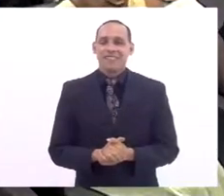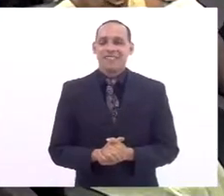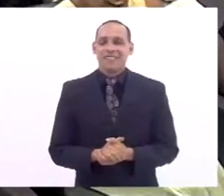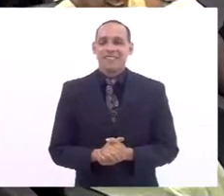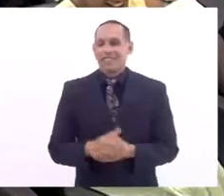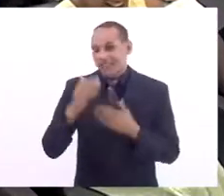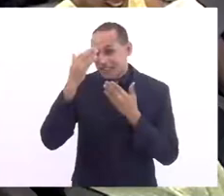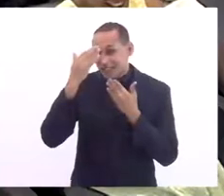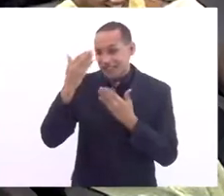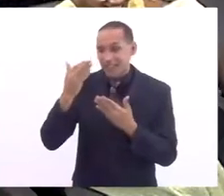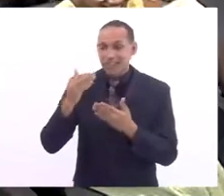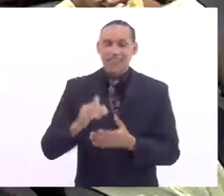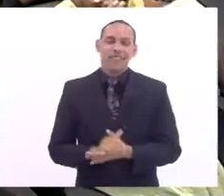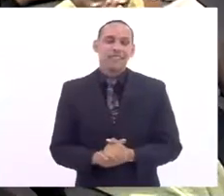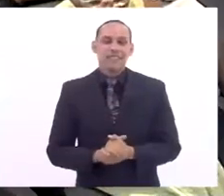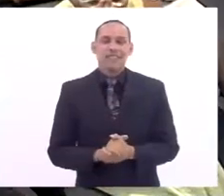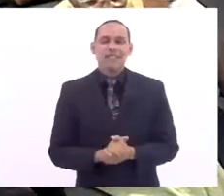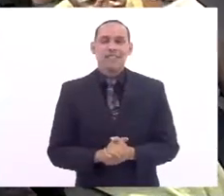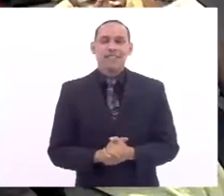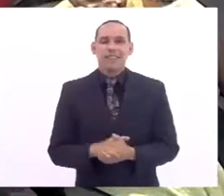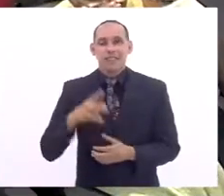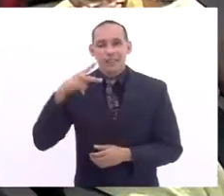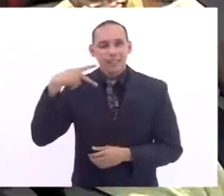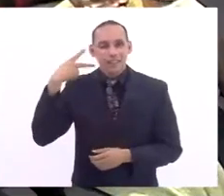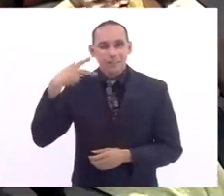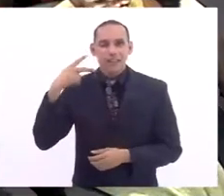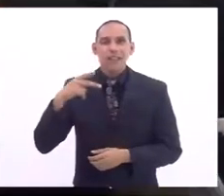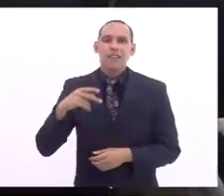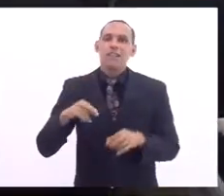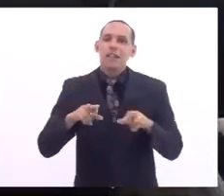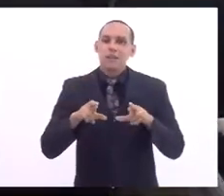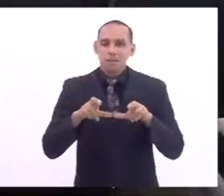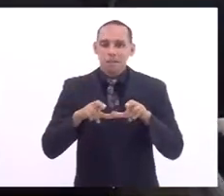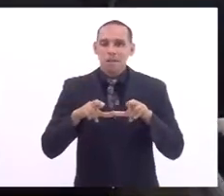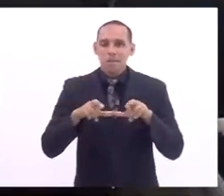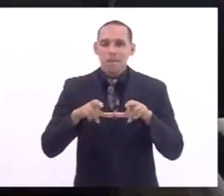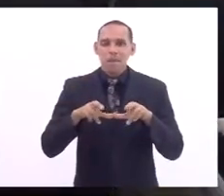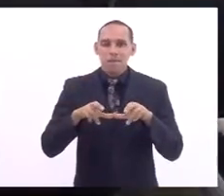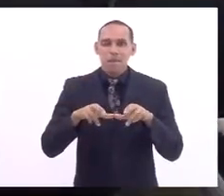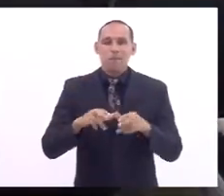e obrigado querido Vereador Iran syria